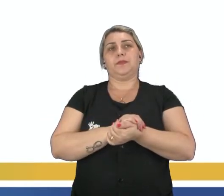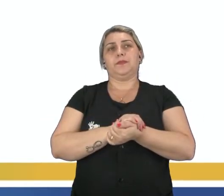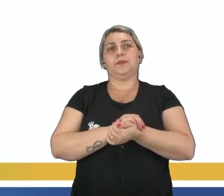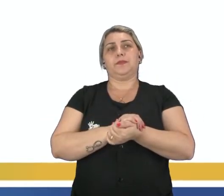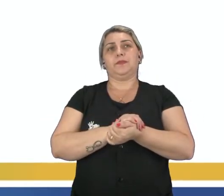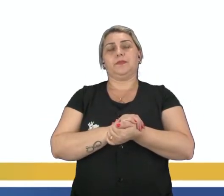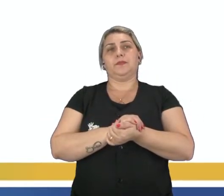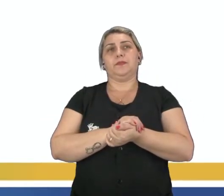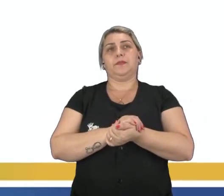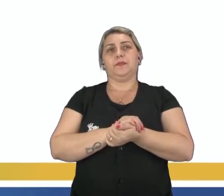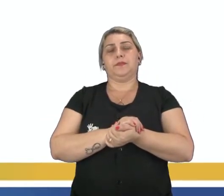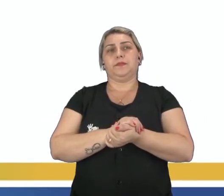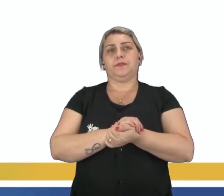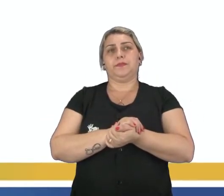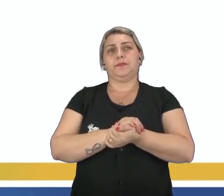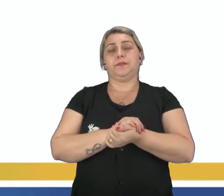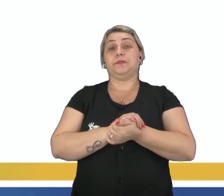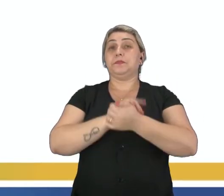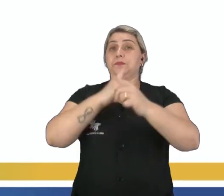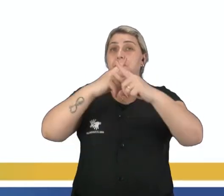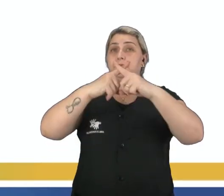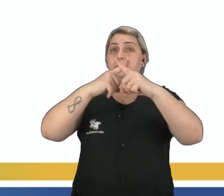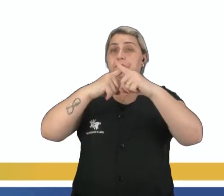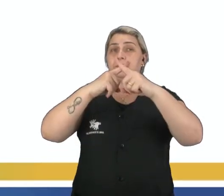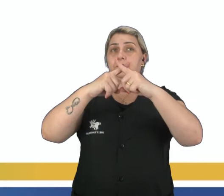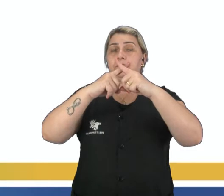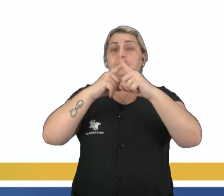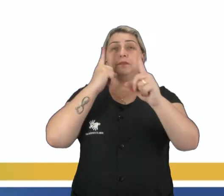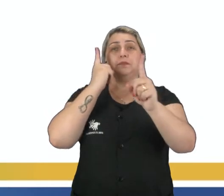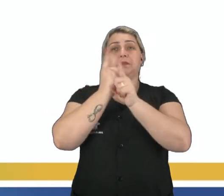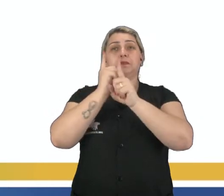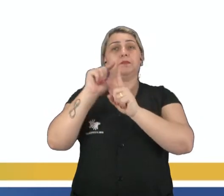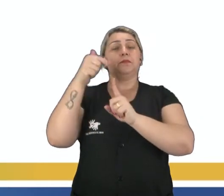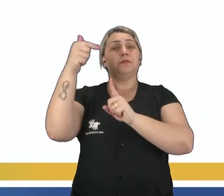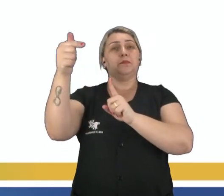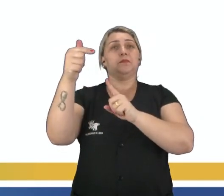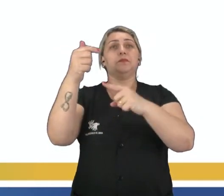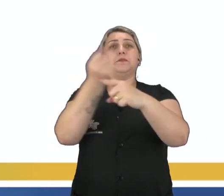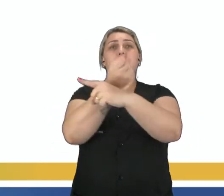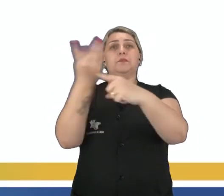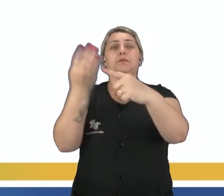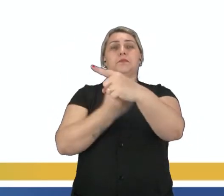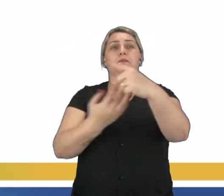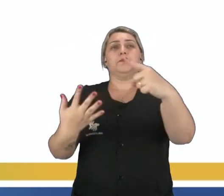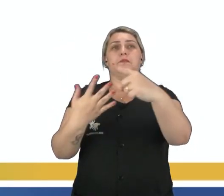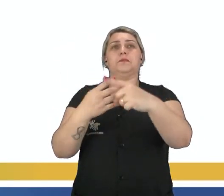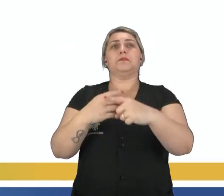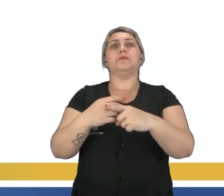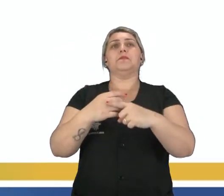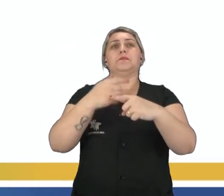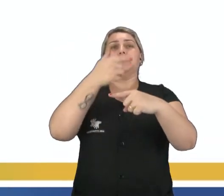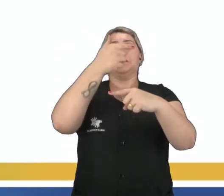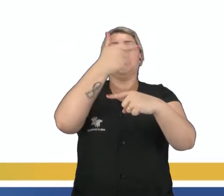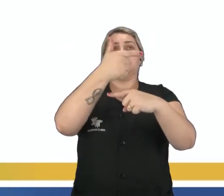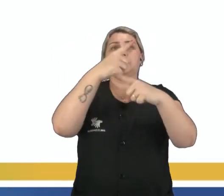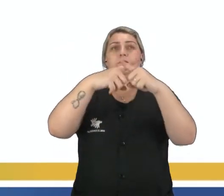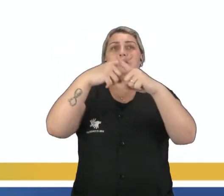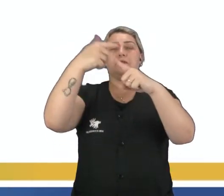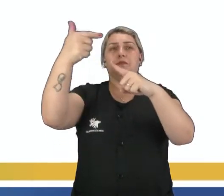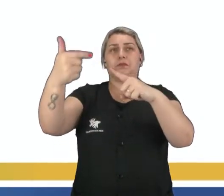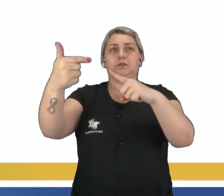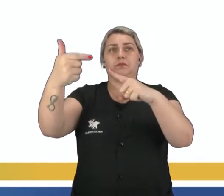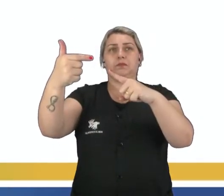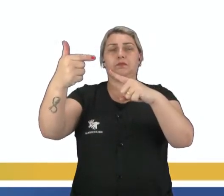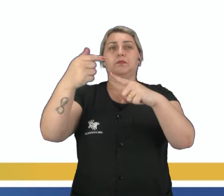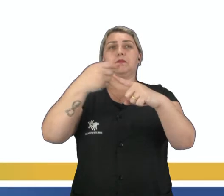2/4, e aí eu vou multiplicar para encontrar uma outra fração equivalente. 2 vezes